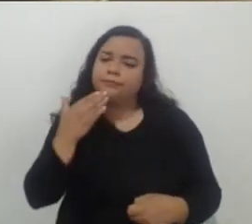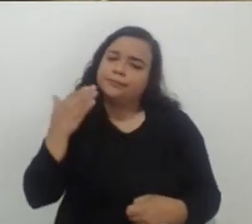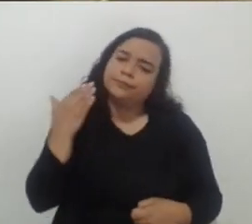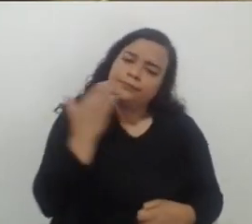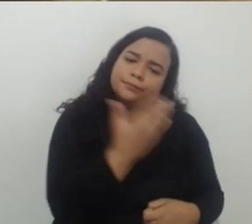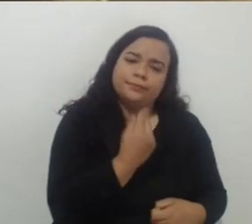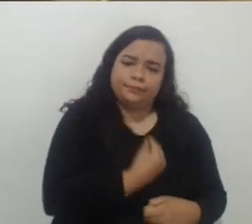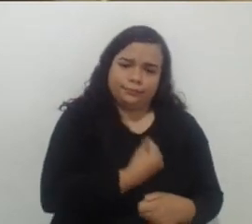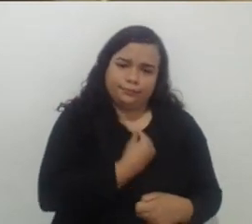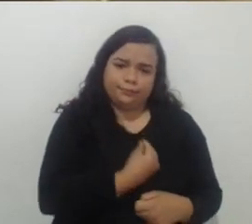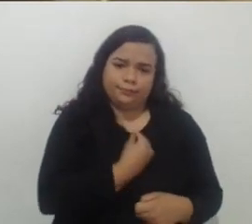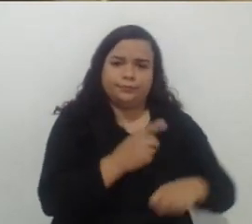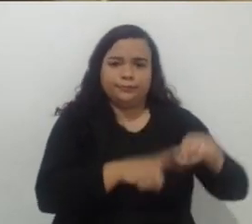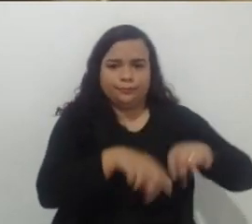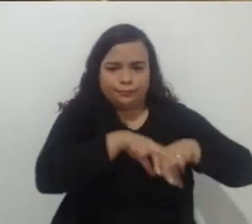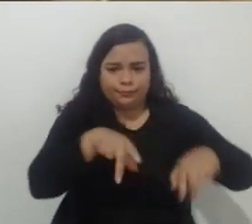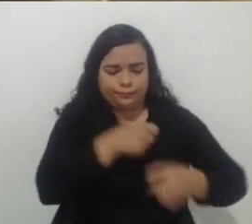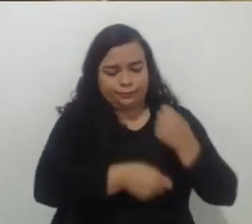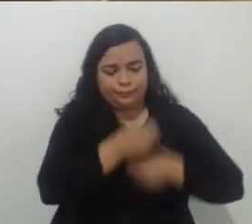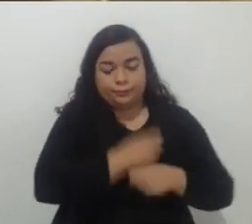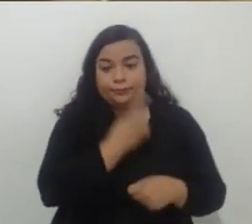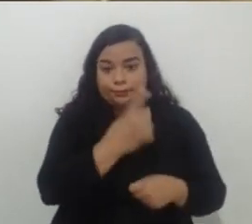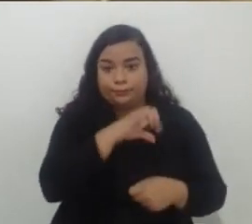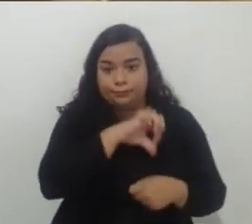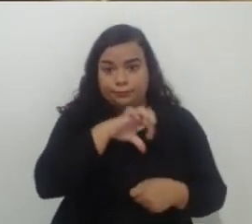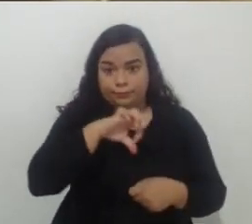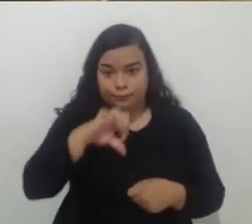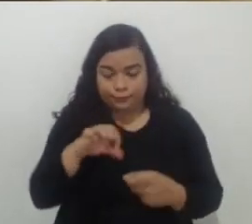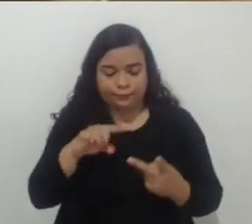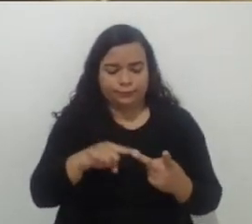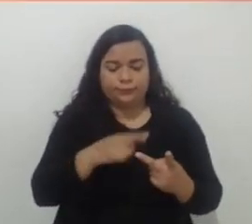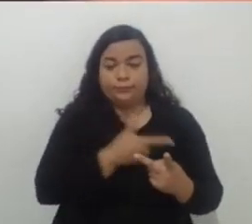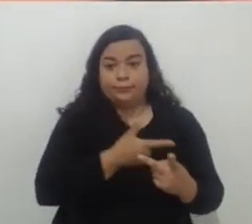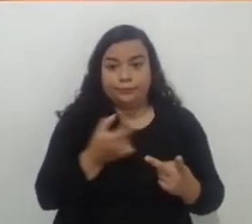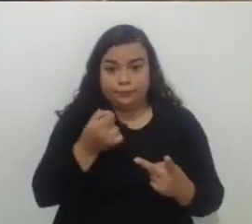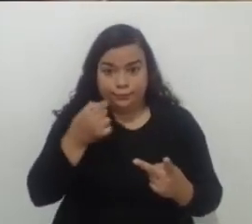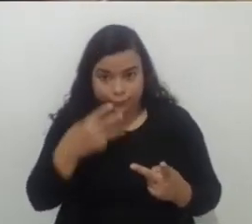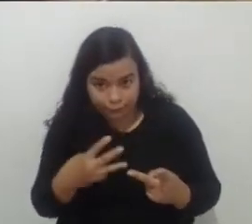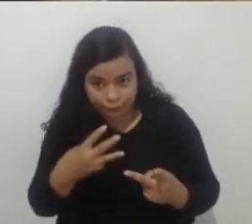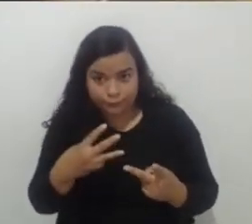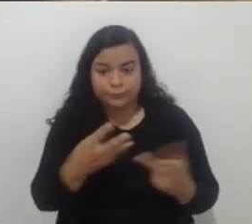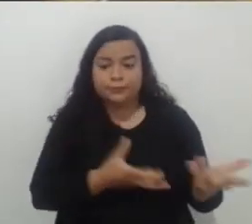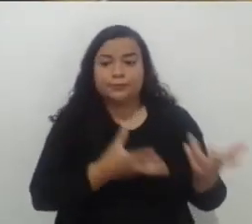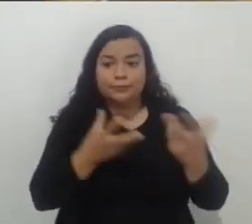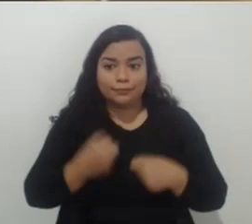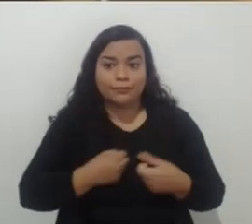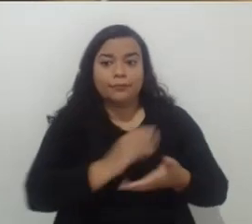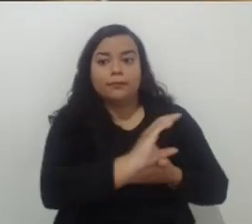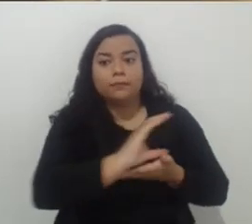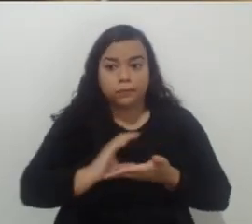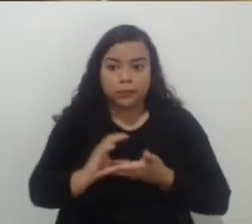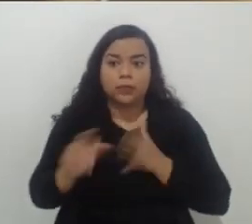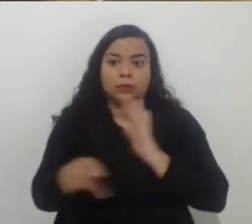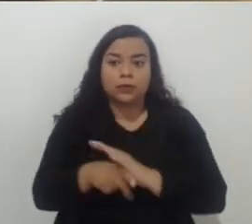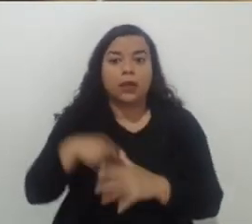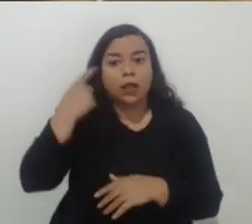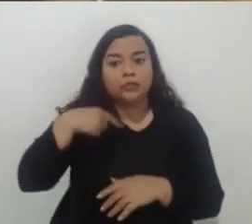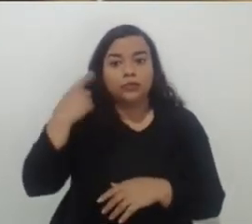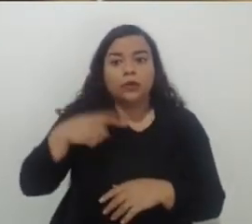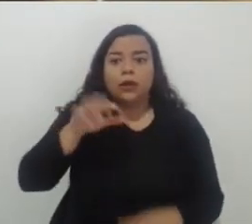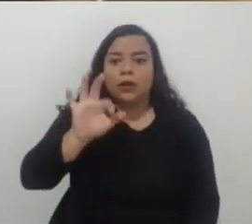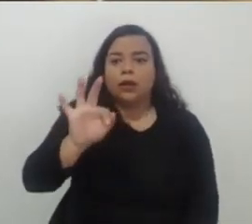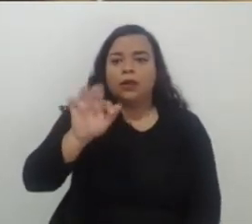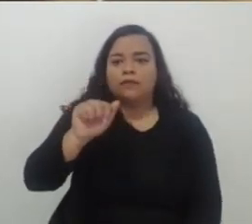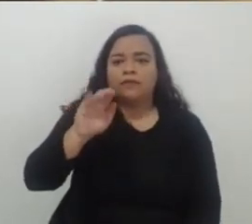de 1999 e 2003 para recebimento do crédito, que era do advogado Fábio Luiz Monte de